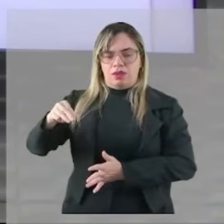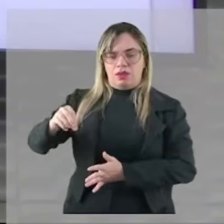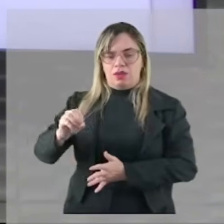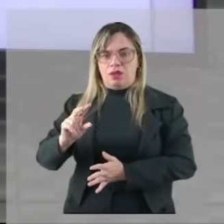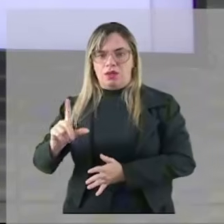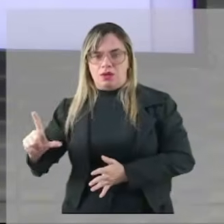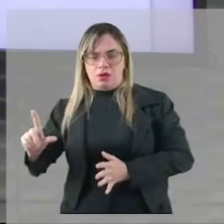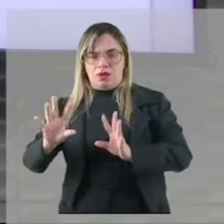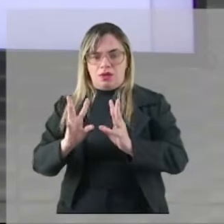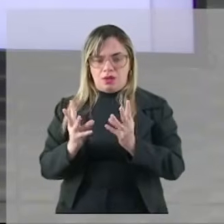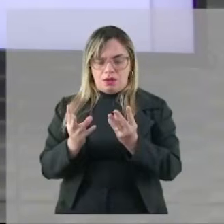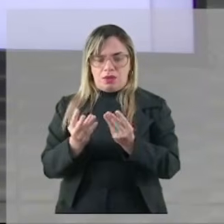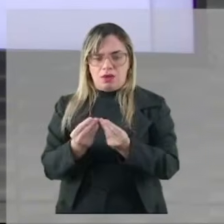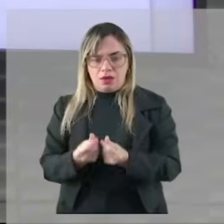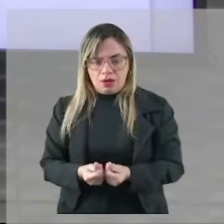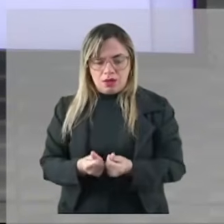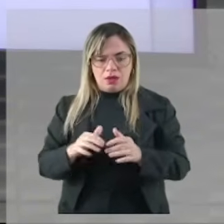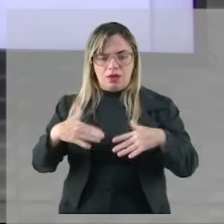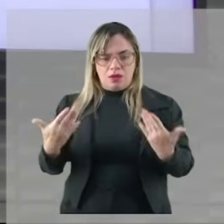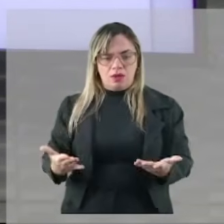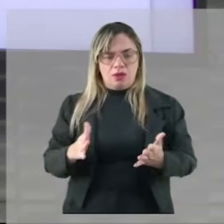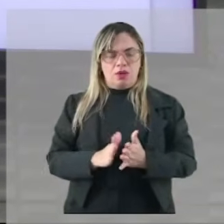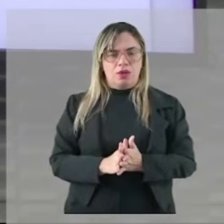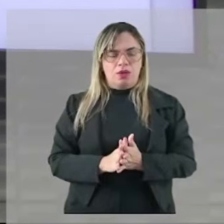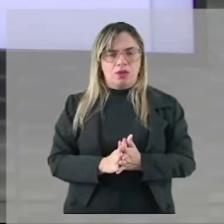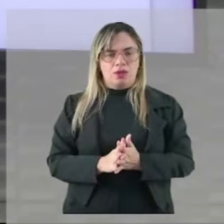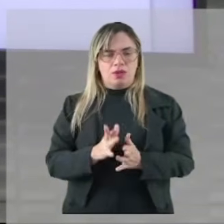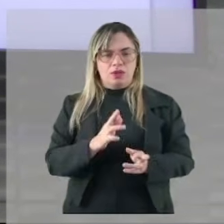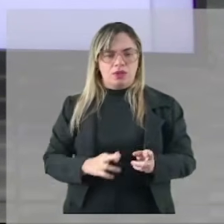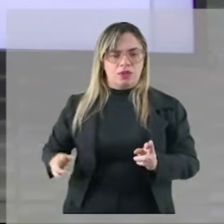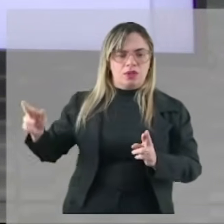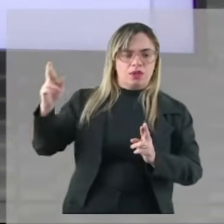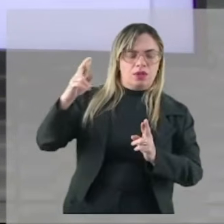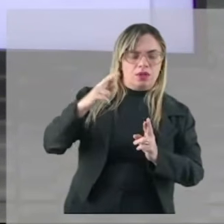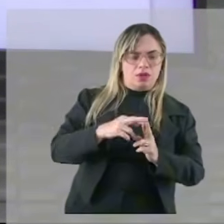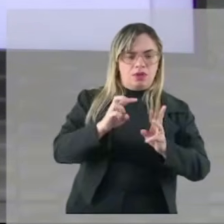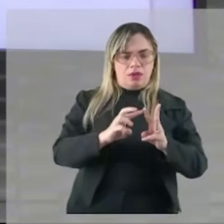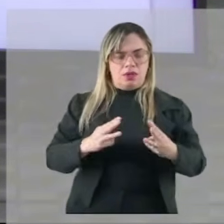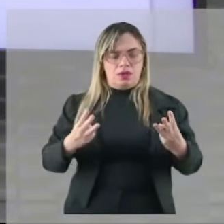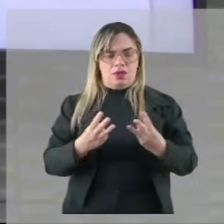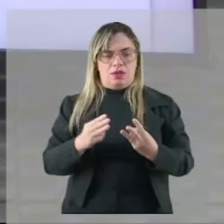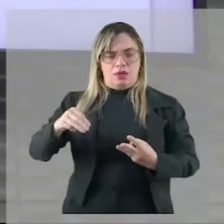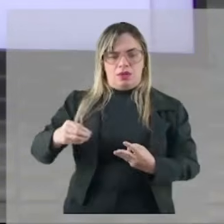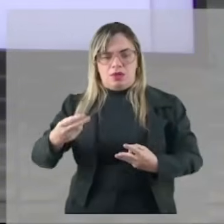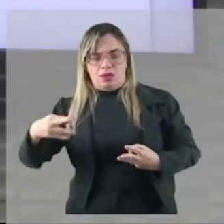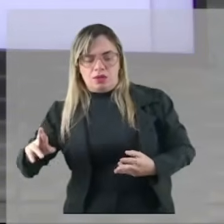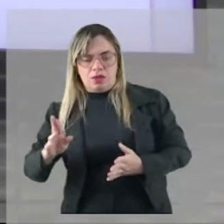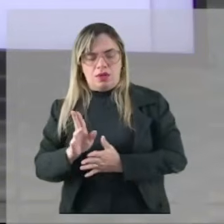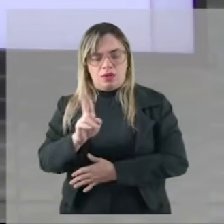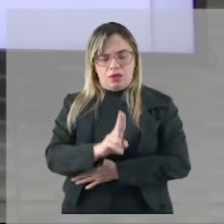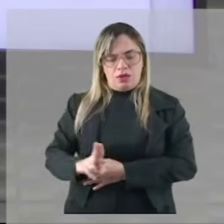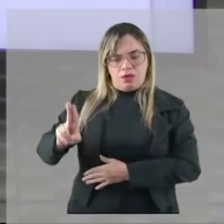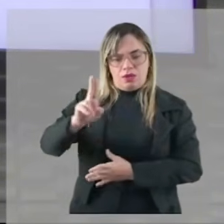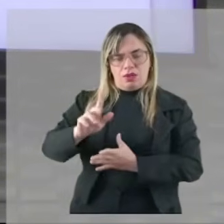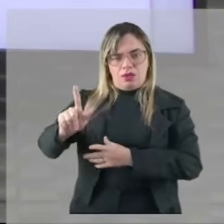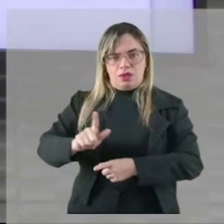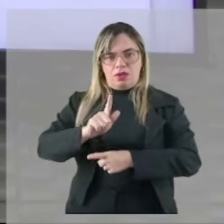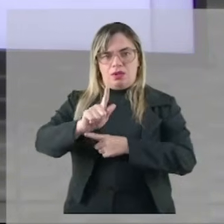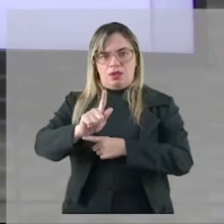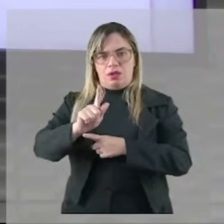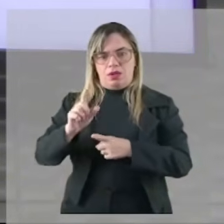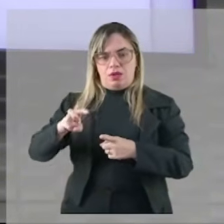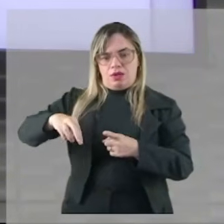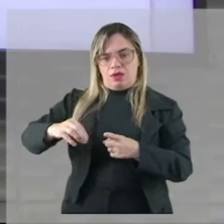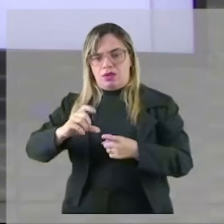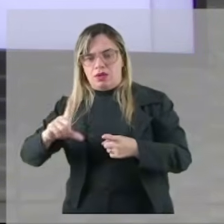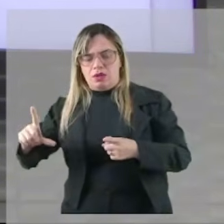entidade. Então, quando eu me referi à massa molar, a unidade é essa, é gramas por mol. Tiago, mas eu não sei o que é mol, o que